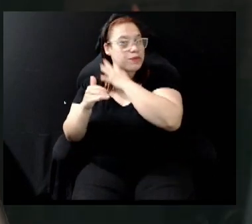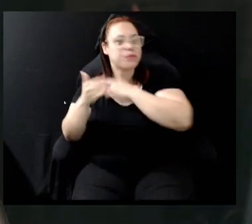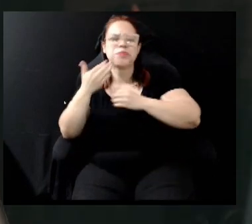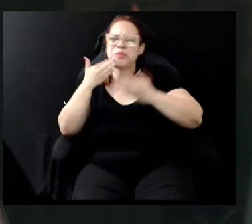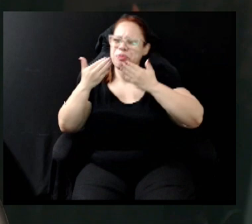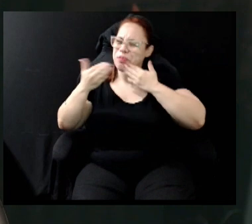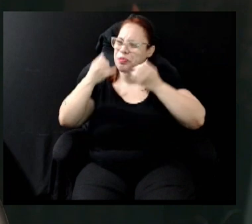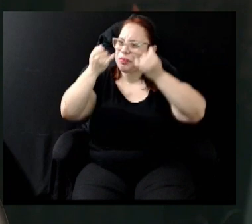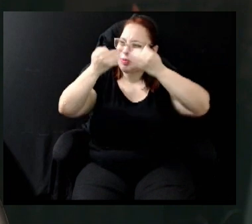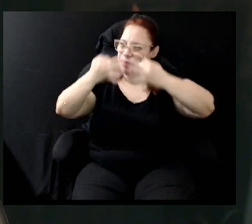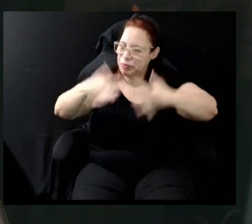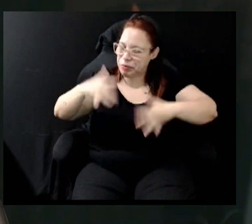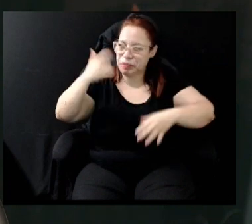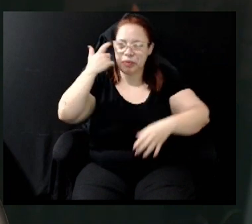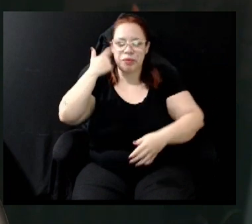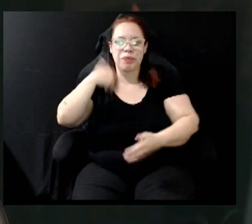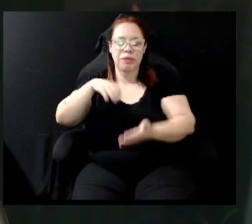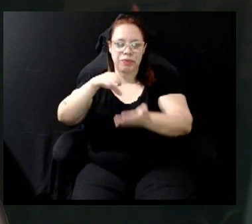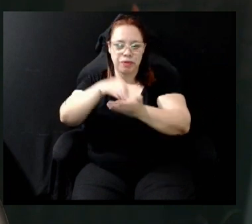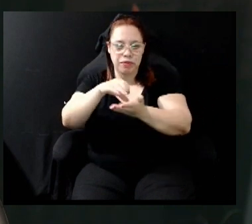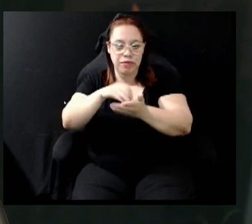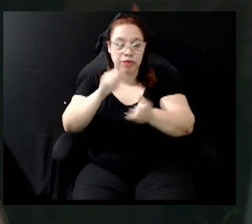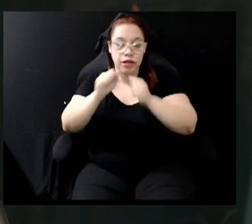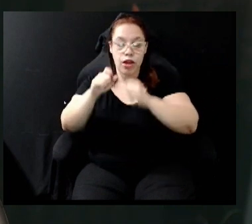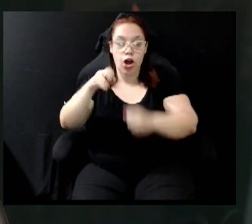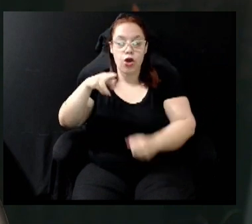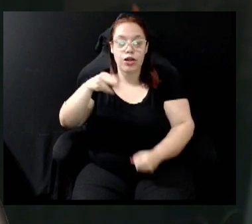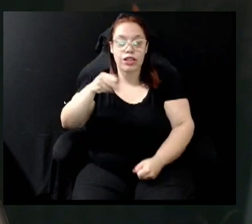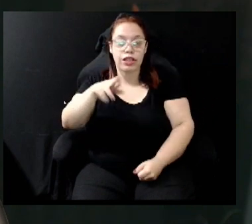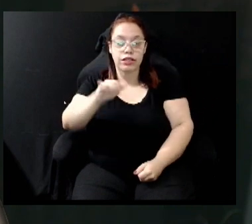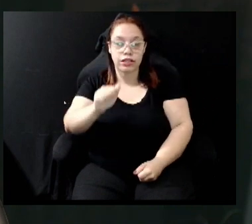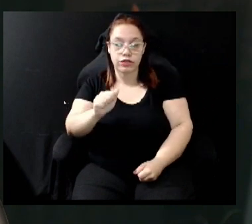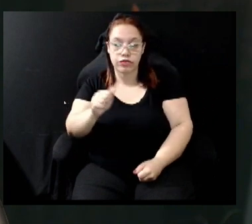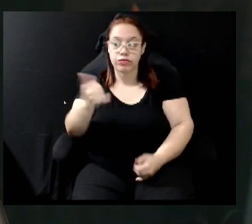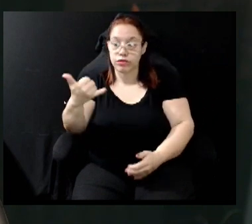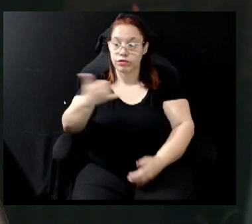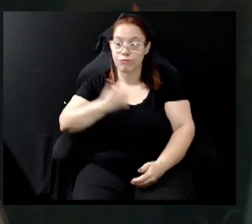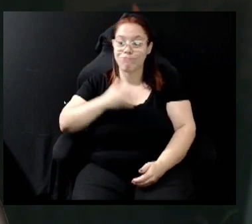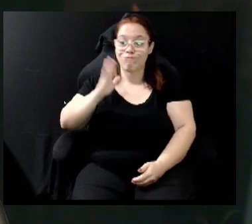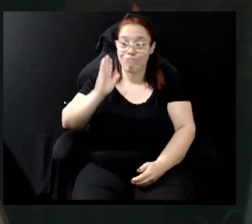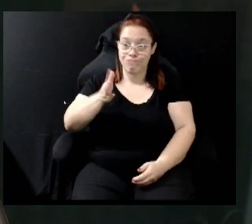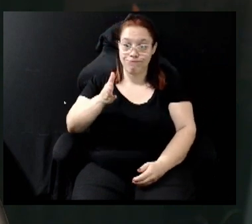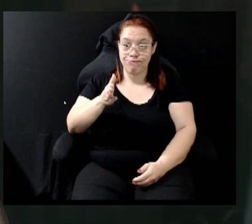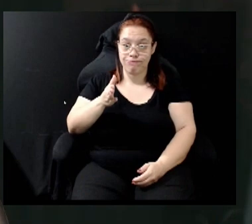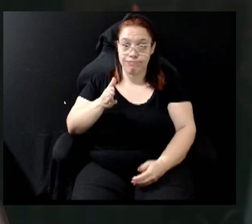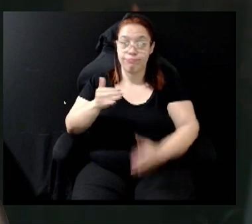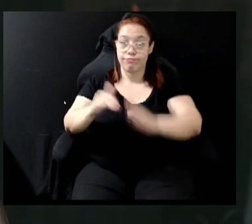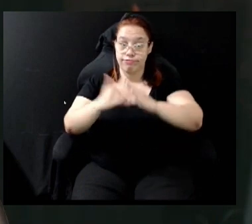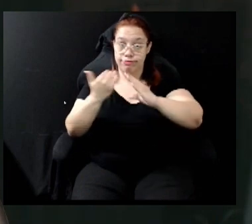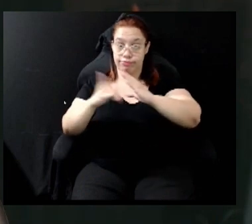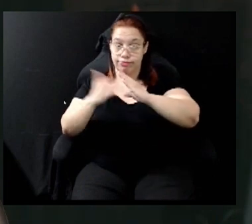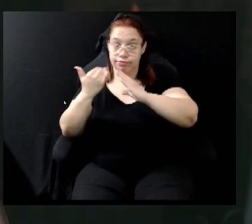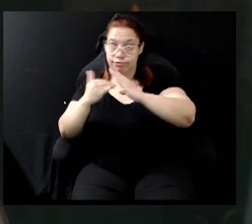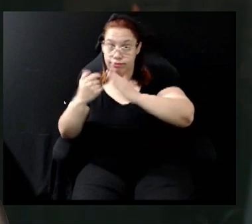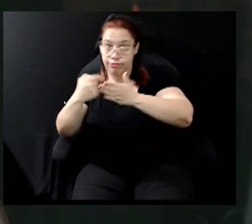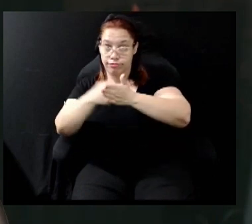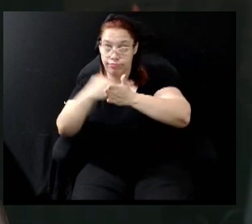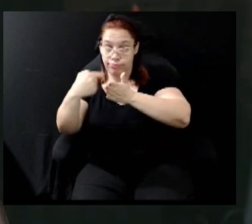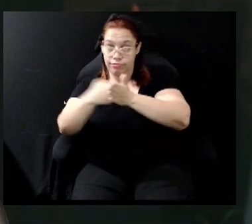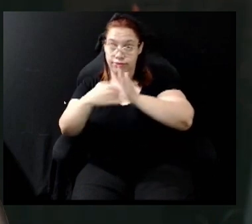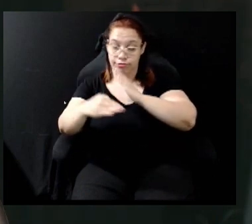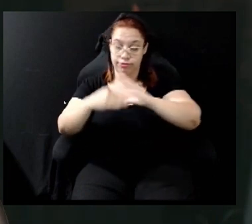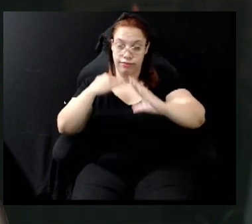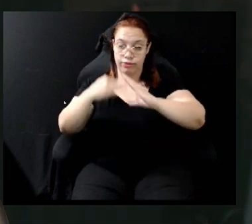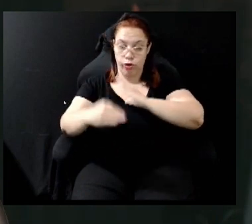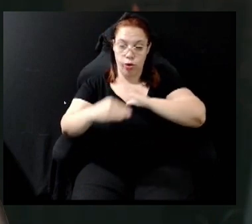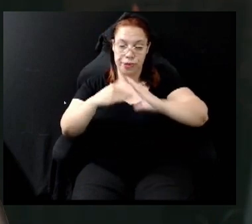lá no centro da cidade sobre nostalgia. Nossa produção tá avisando que nós já temos participações, o pessoal tá mandando mensagem pra gente. Vamos